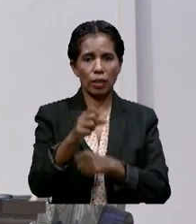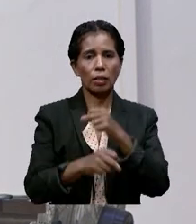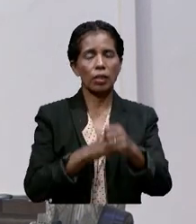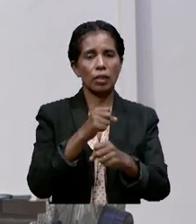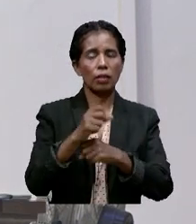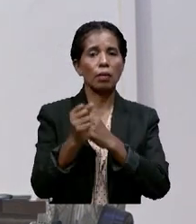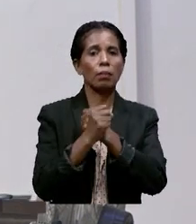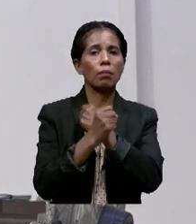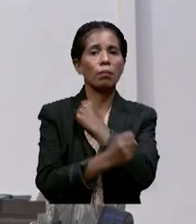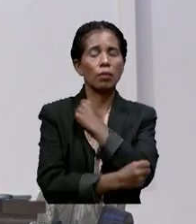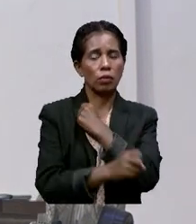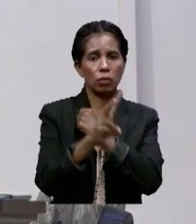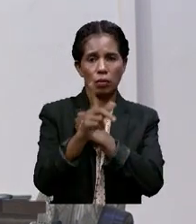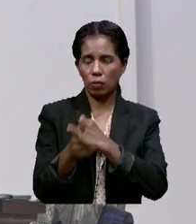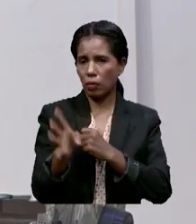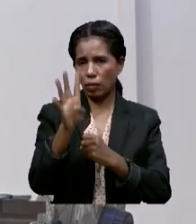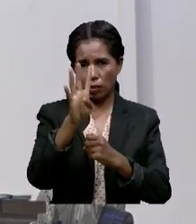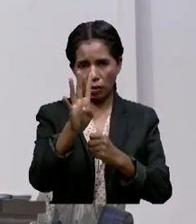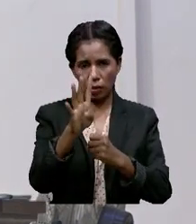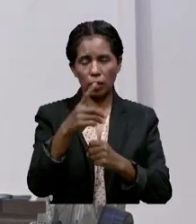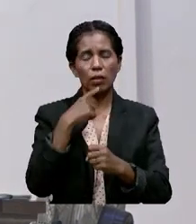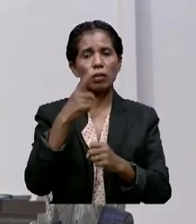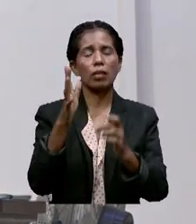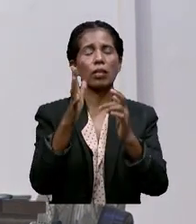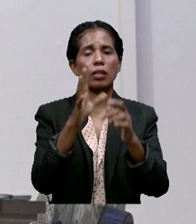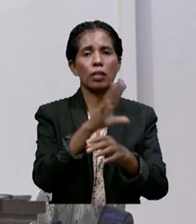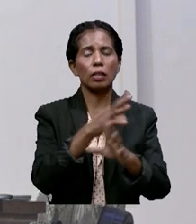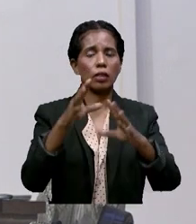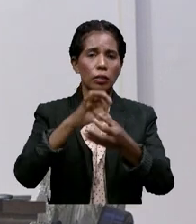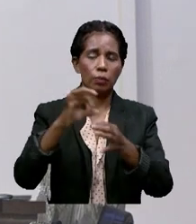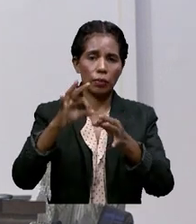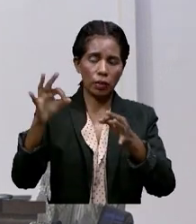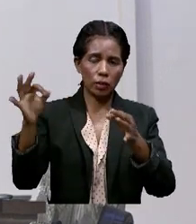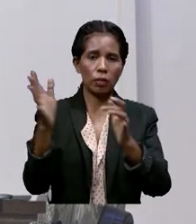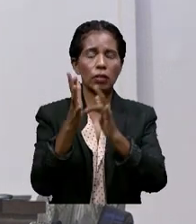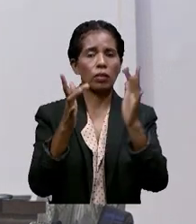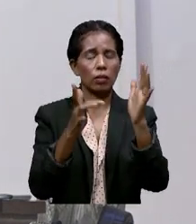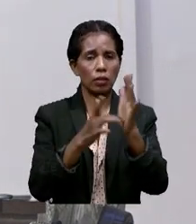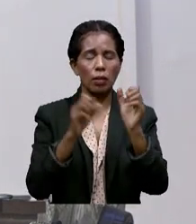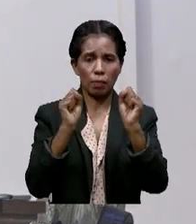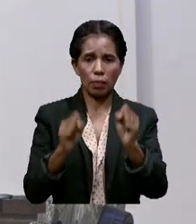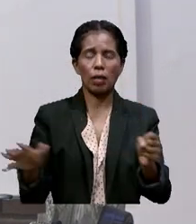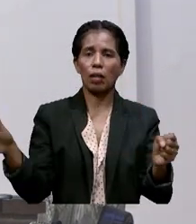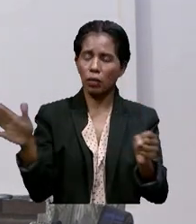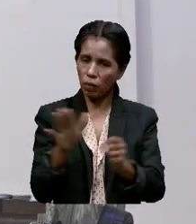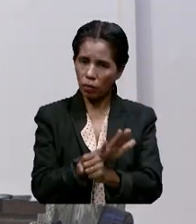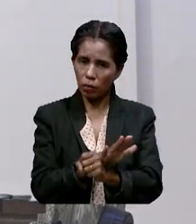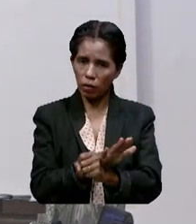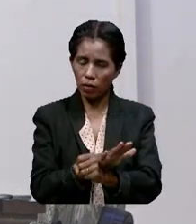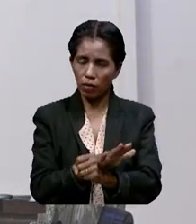2024 vale ato Espírito Jesus morisias ninian bela hakon